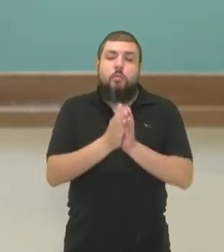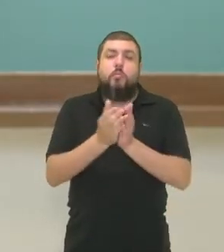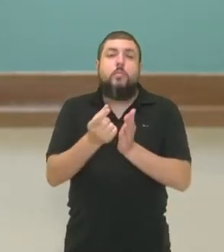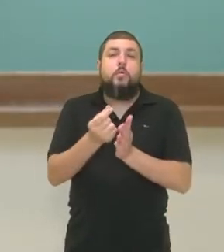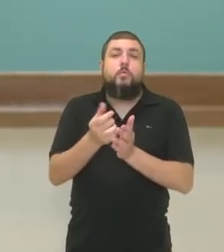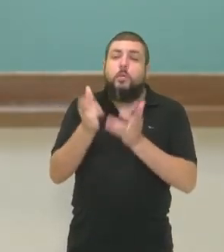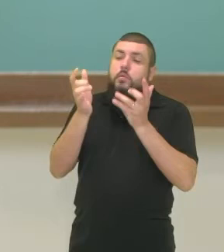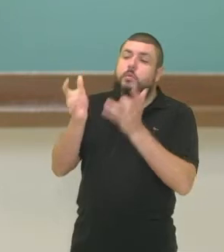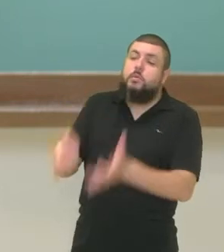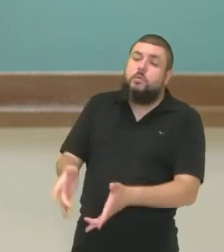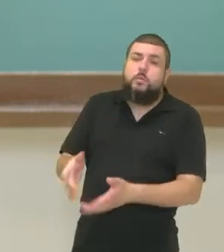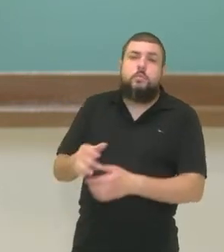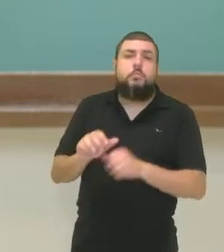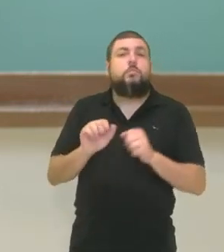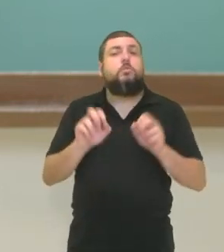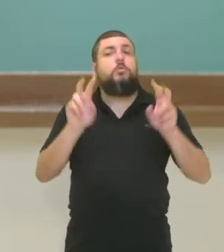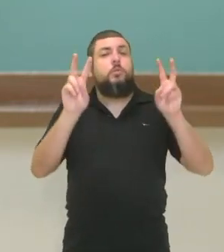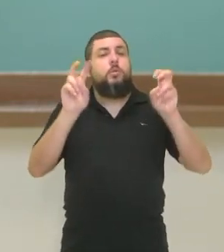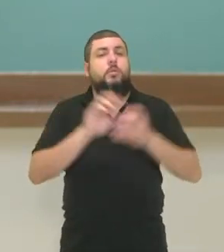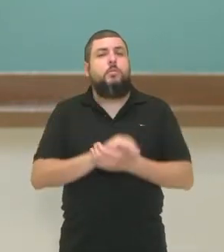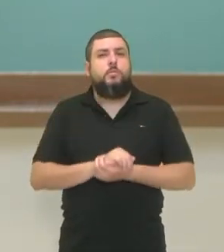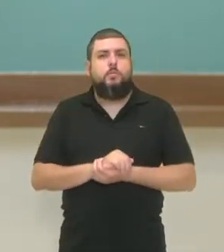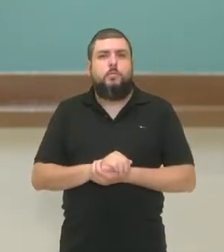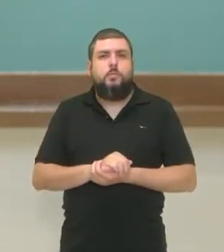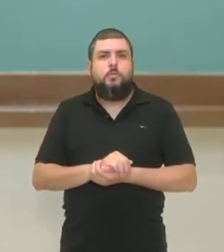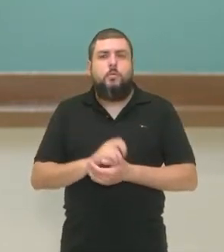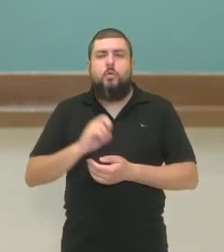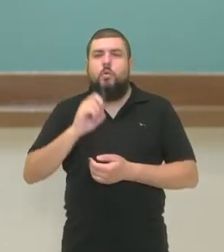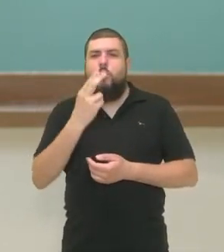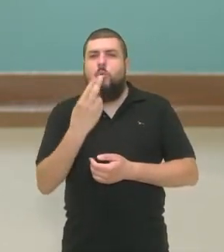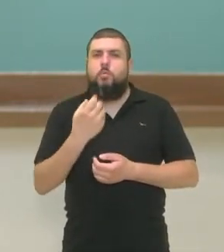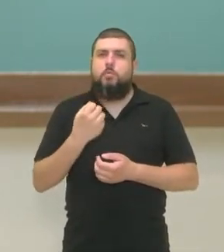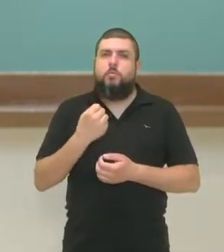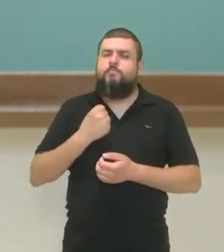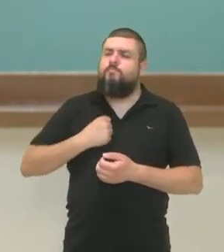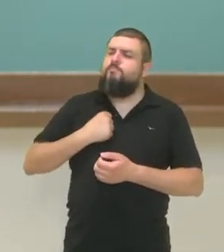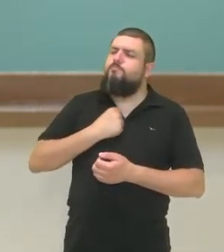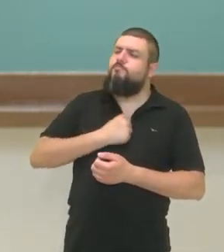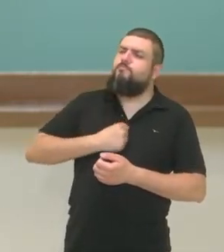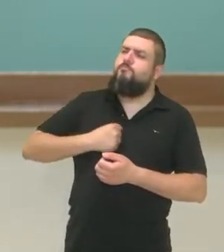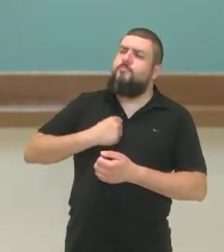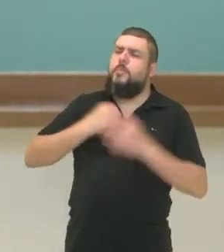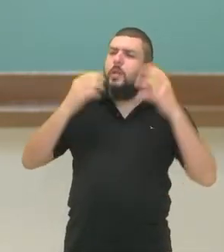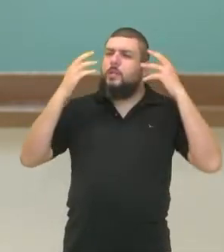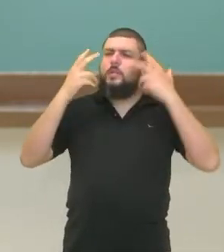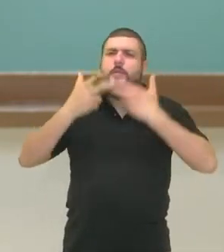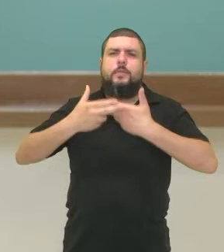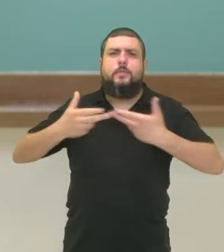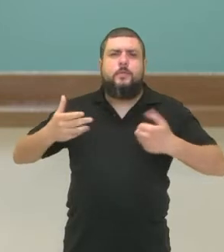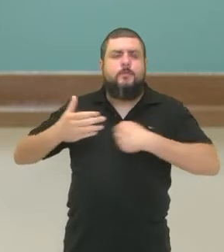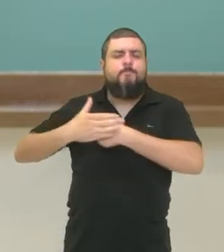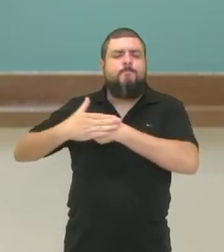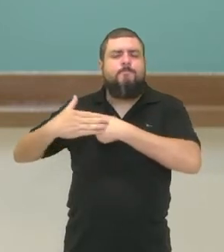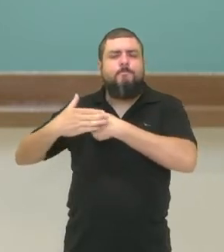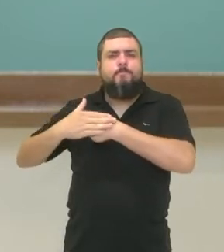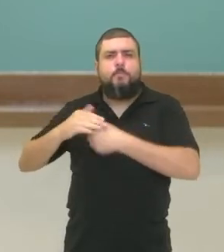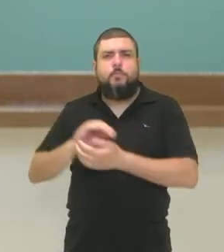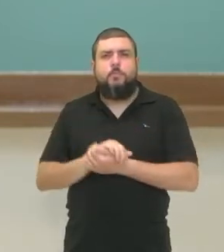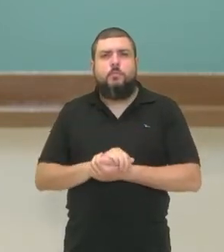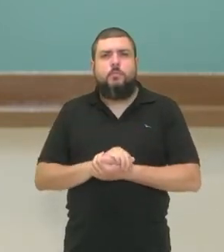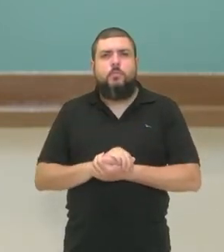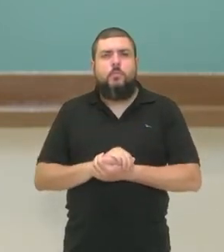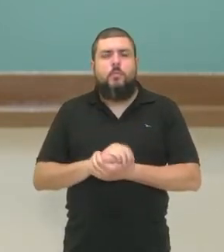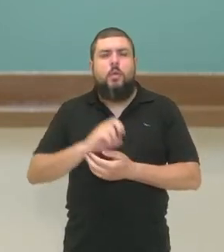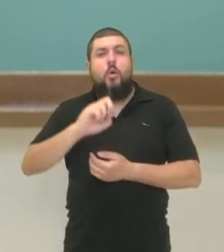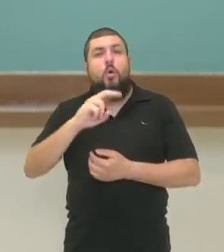crônica, a saudade de um animal de estimação, a coincidência de alguém ter o cabelo vermelho e